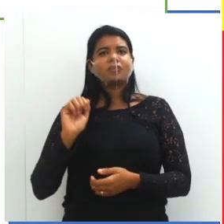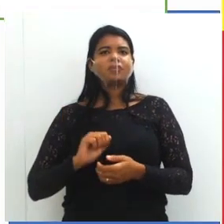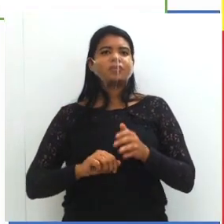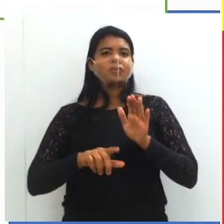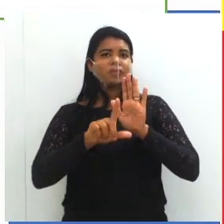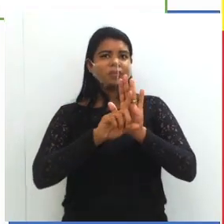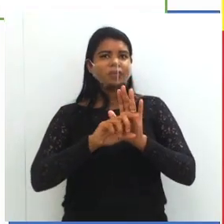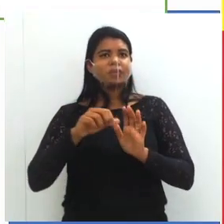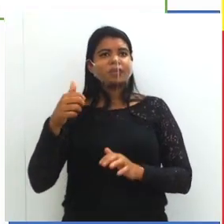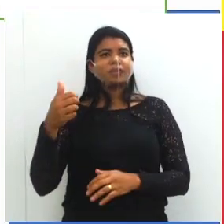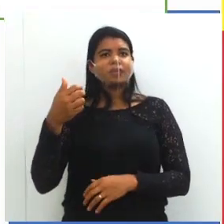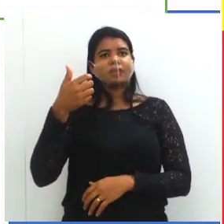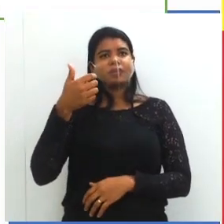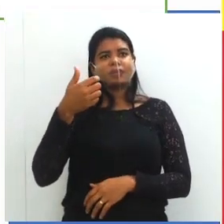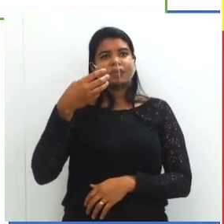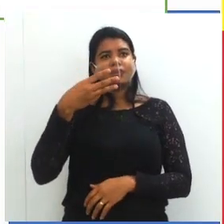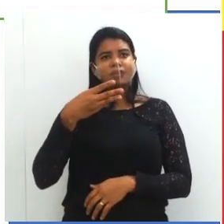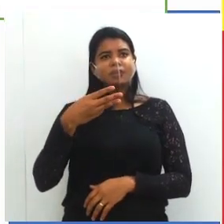Lei